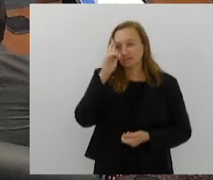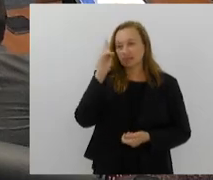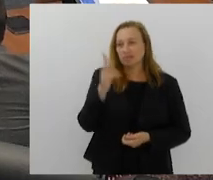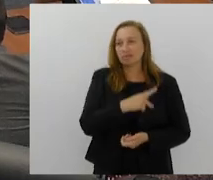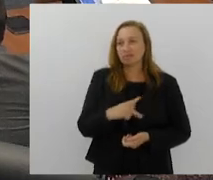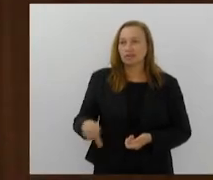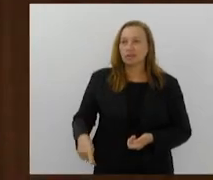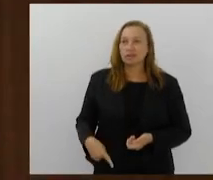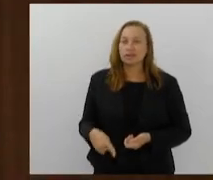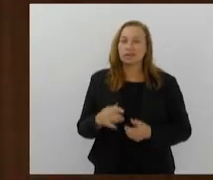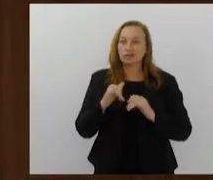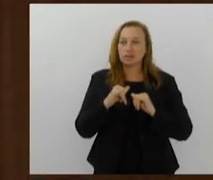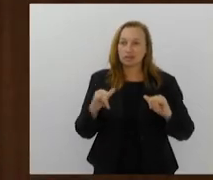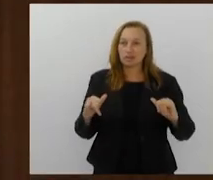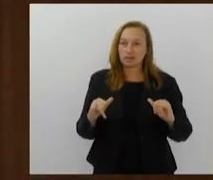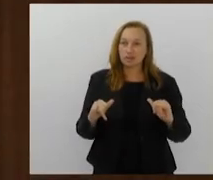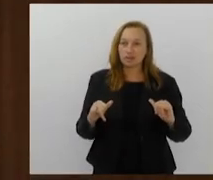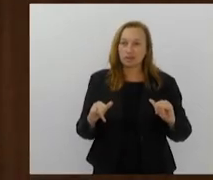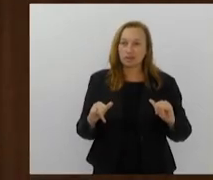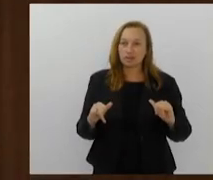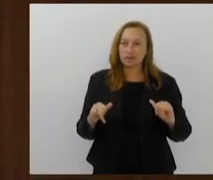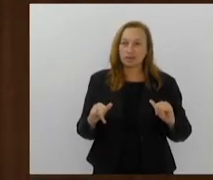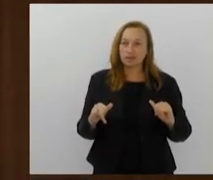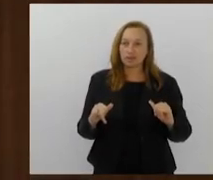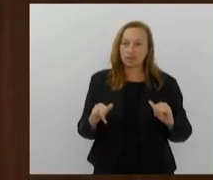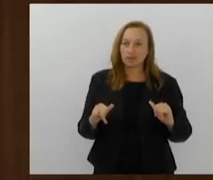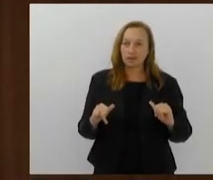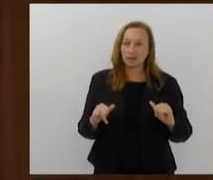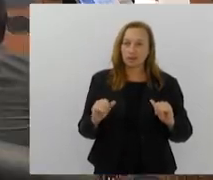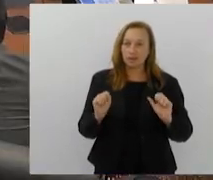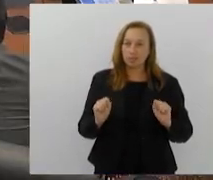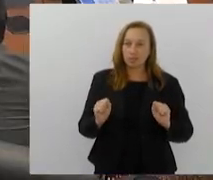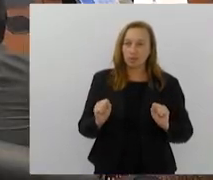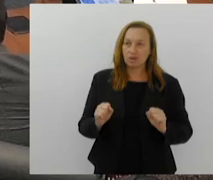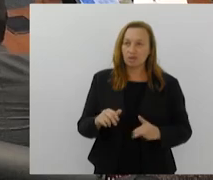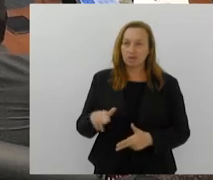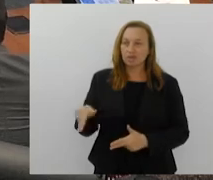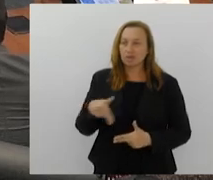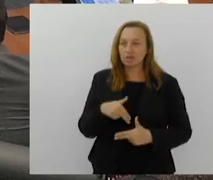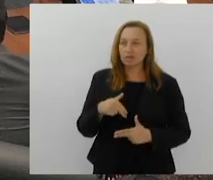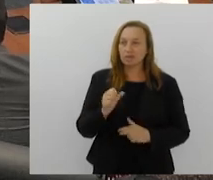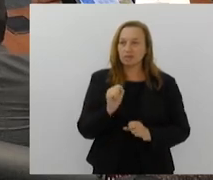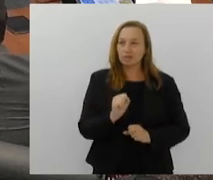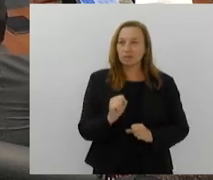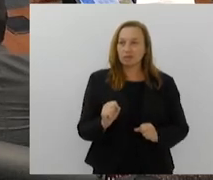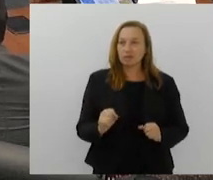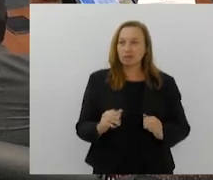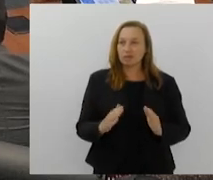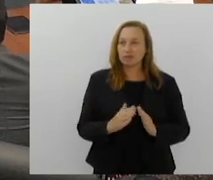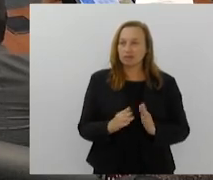por favor. Senhor presidente, vou declarar dali de cima, posso, presidente? Deve. A casa é sua.